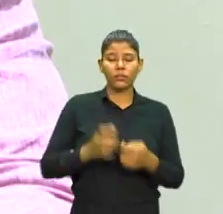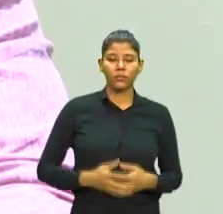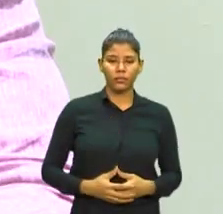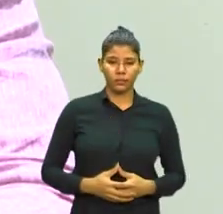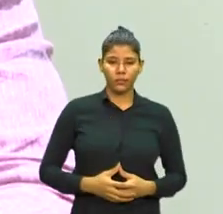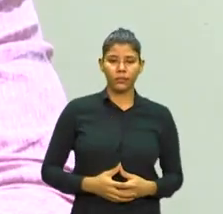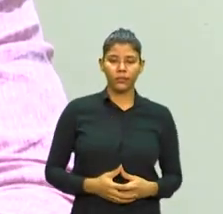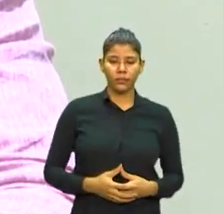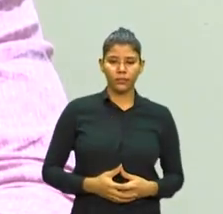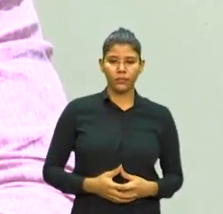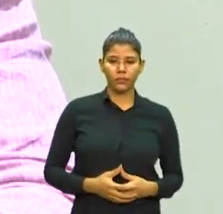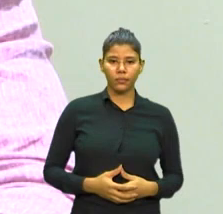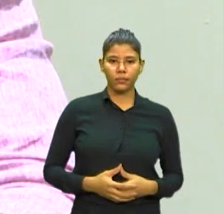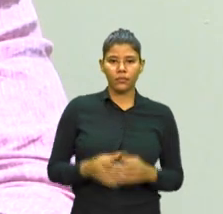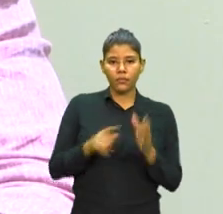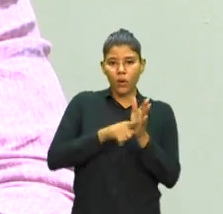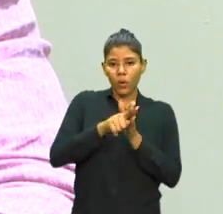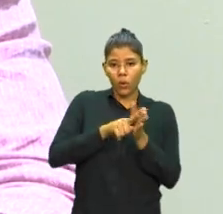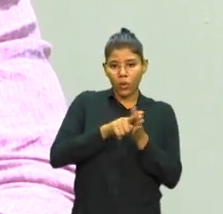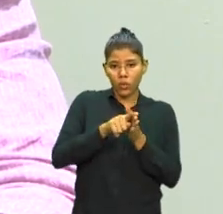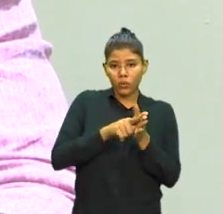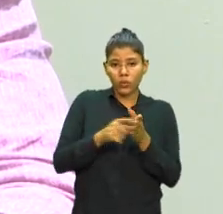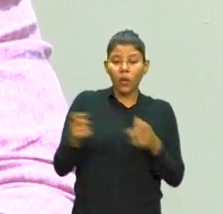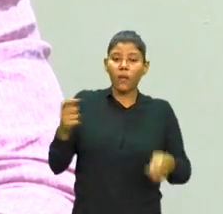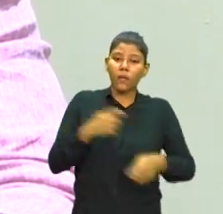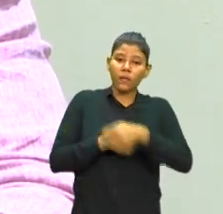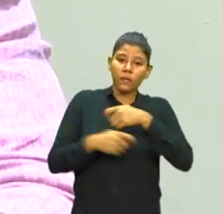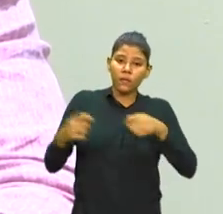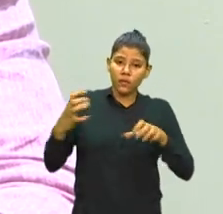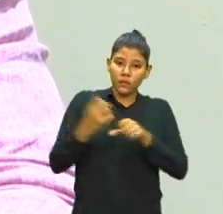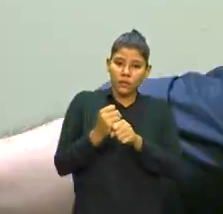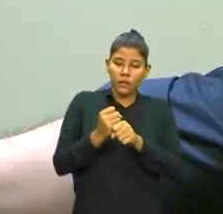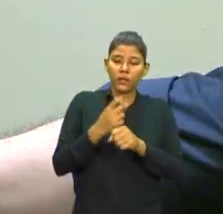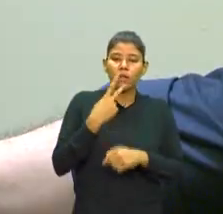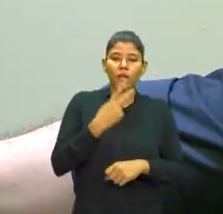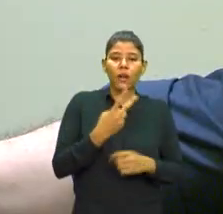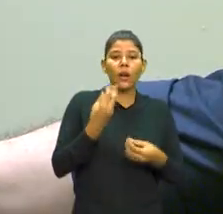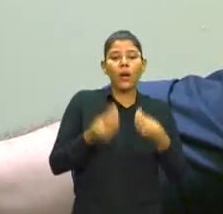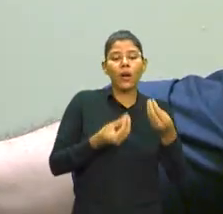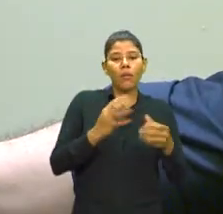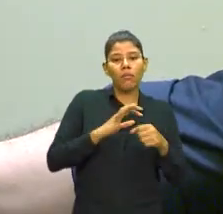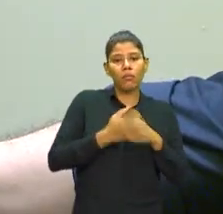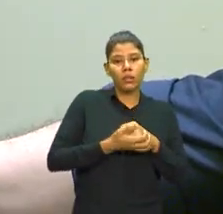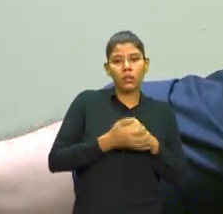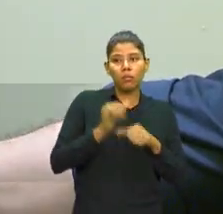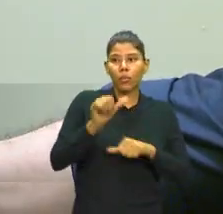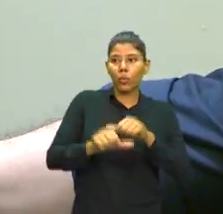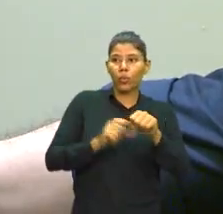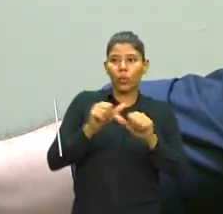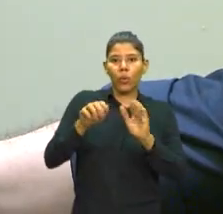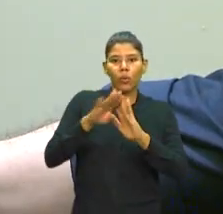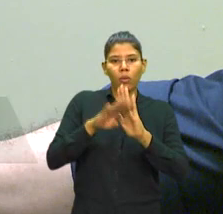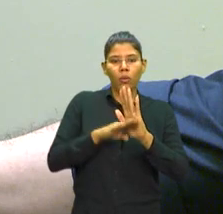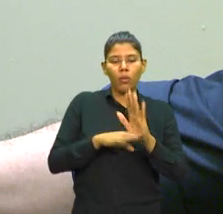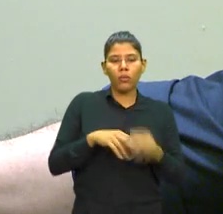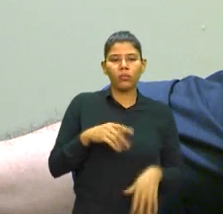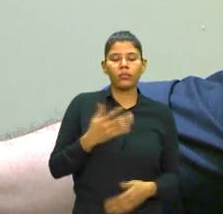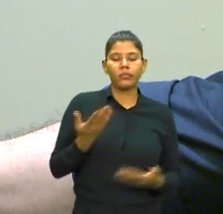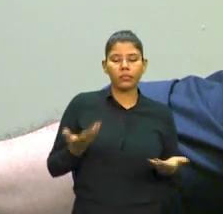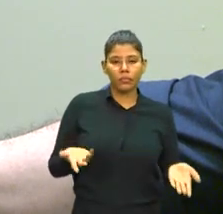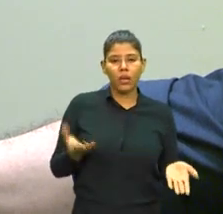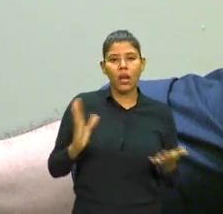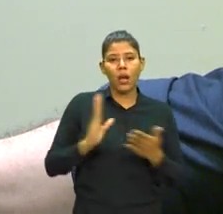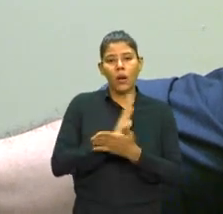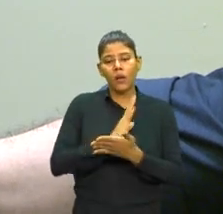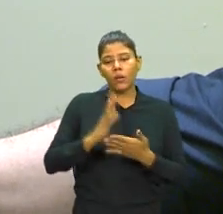esse consultor financeiro detalha como a pandemia mudou a rotina com as restrições que foram impostas algumas pessoas que